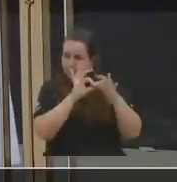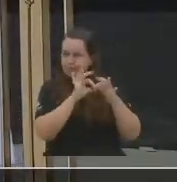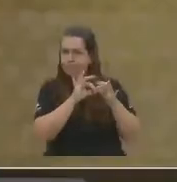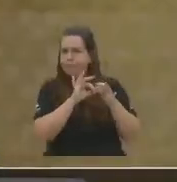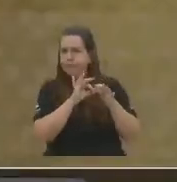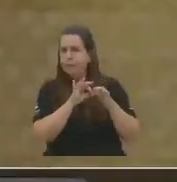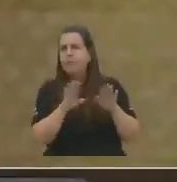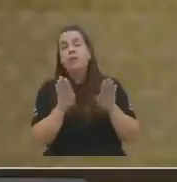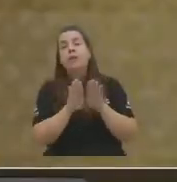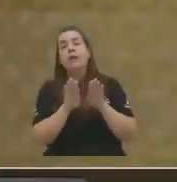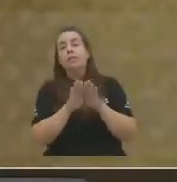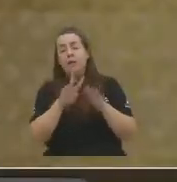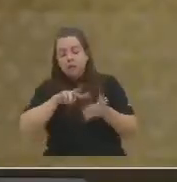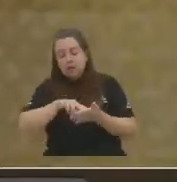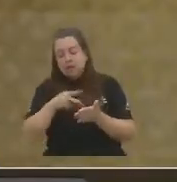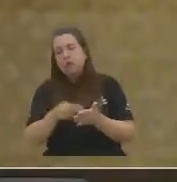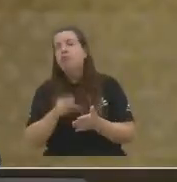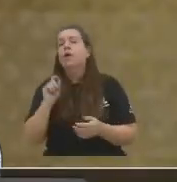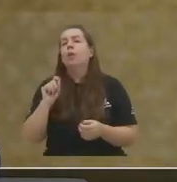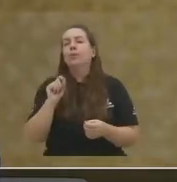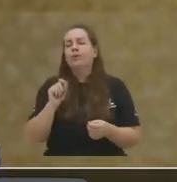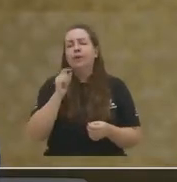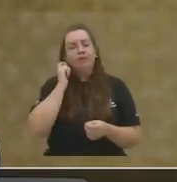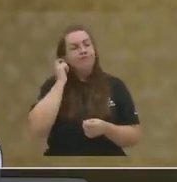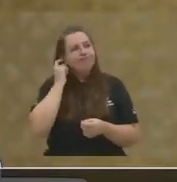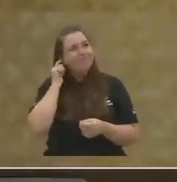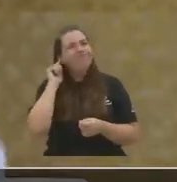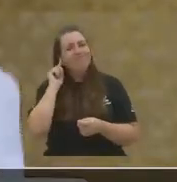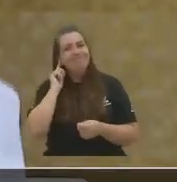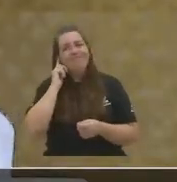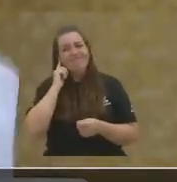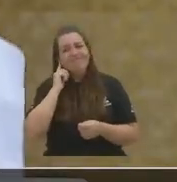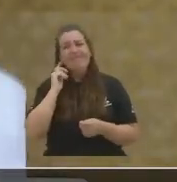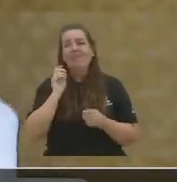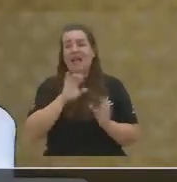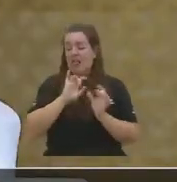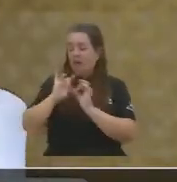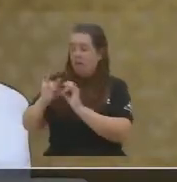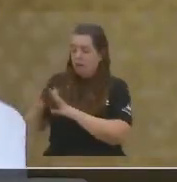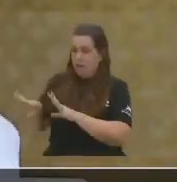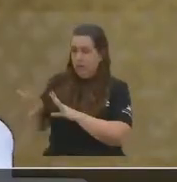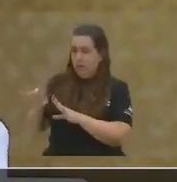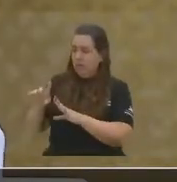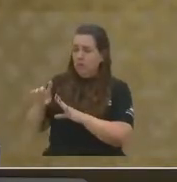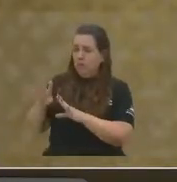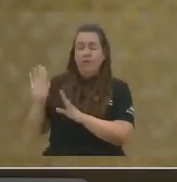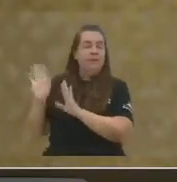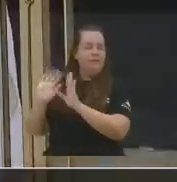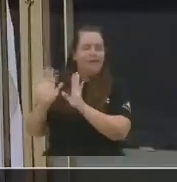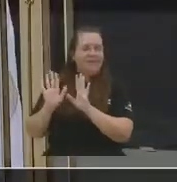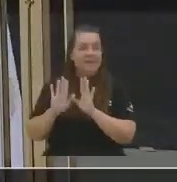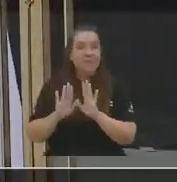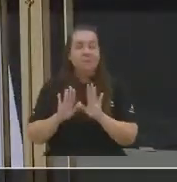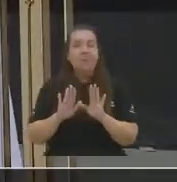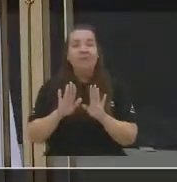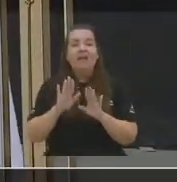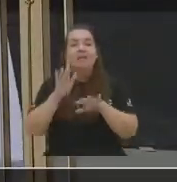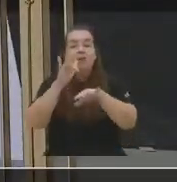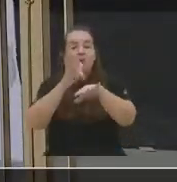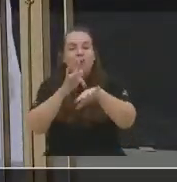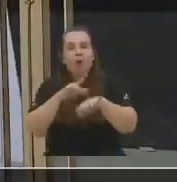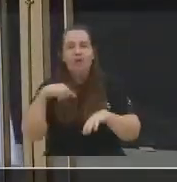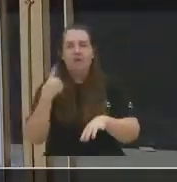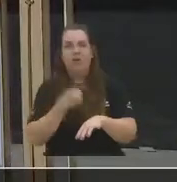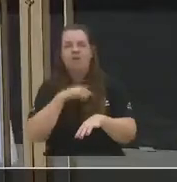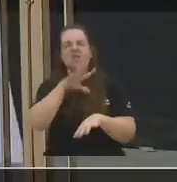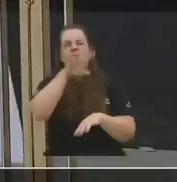linguagem mais leve, significa deixar o nosso cheiro em Cristo e receber o